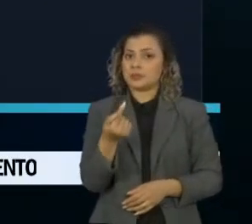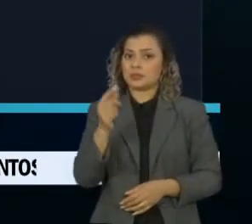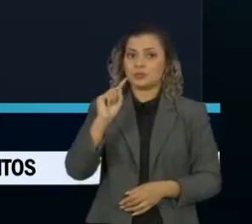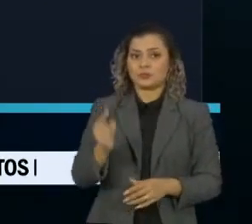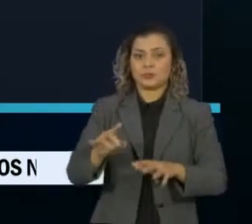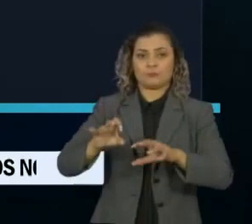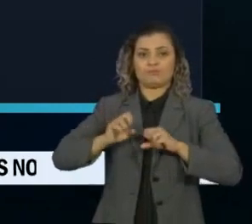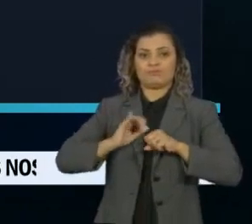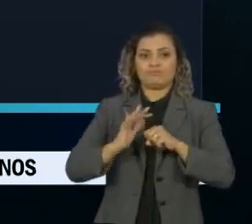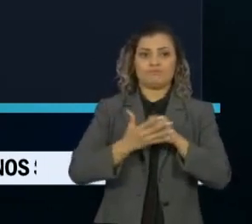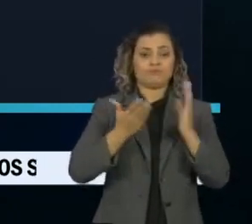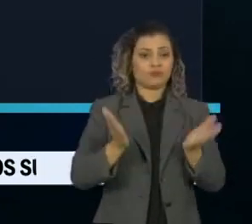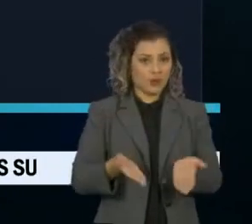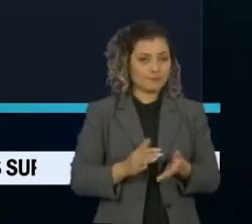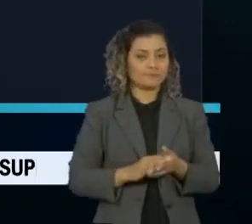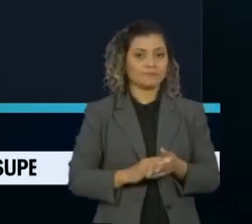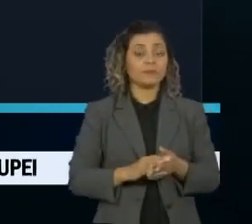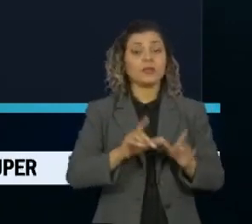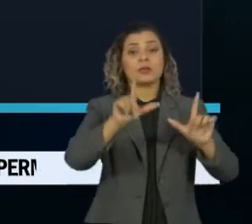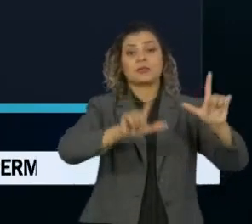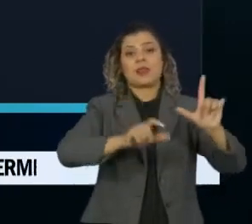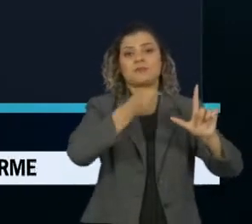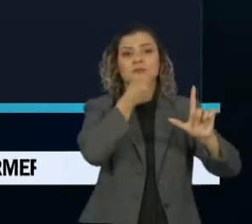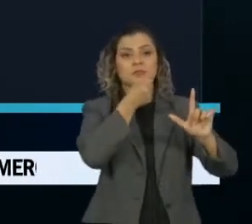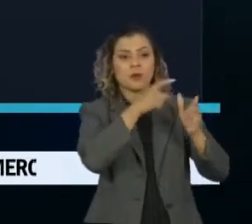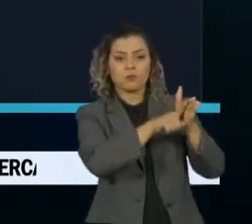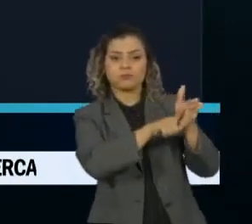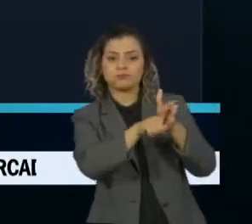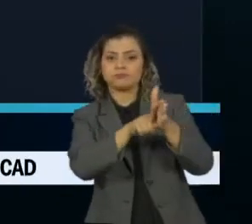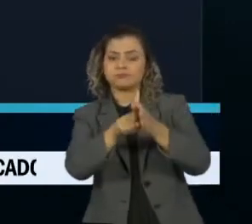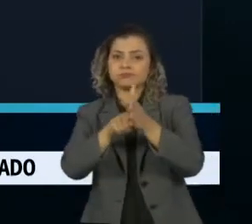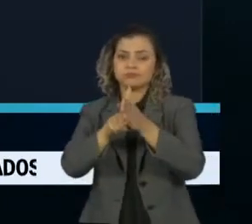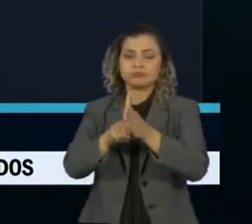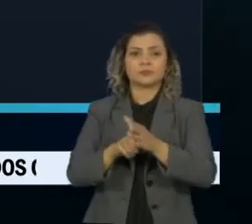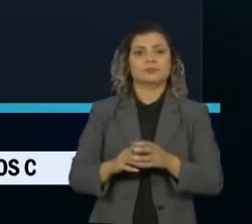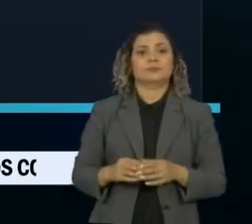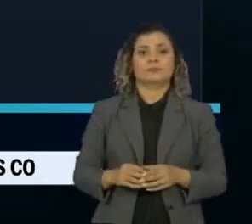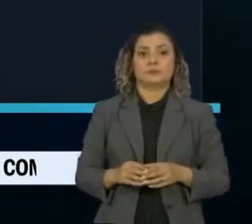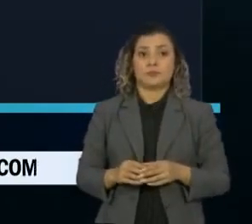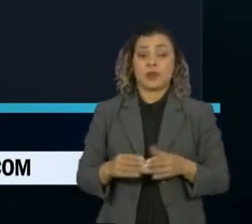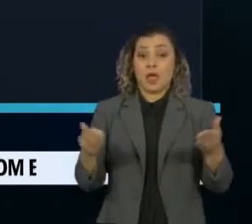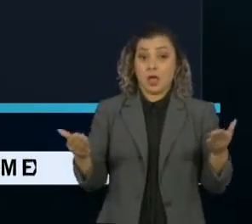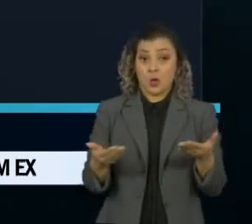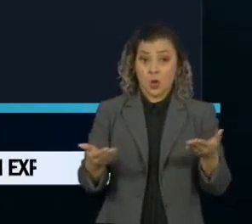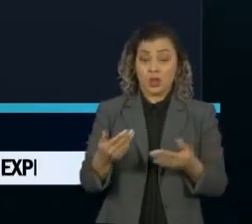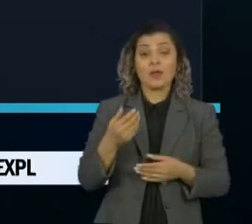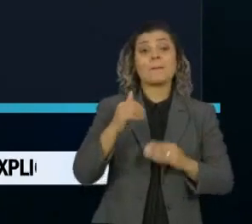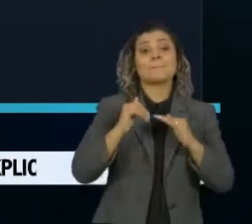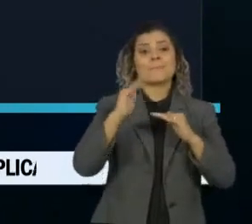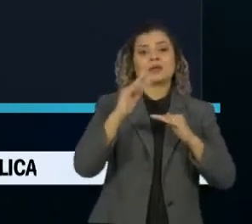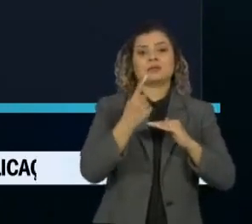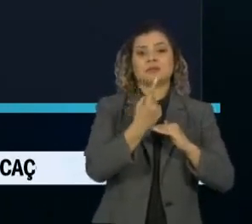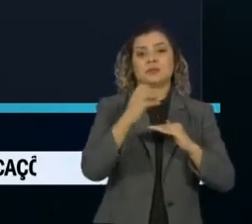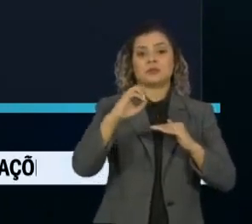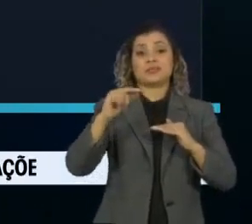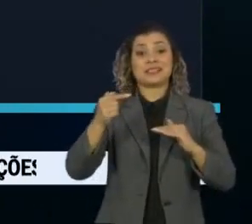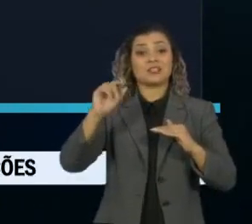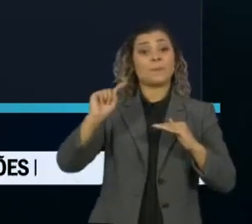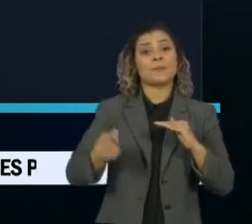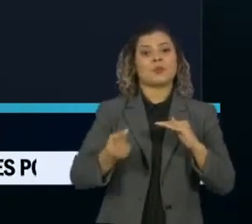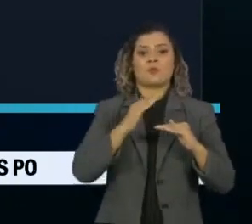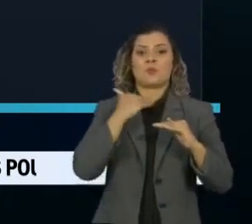3.317.000 casos da Covid-19, de acordo com o consórcio de veículos da imprensa. Agora o país ultrapassou 107